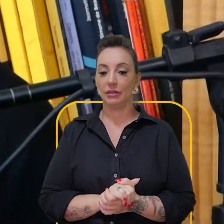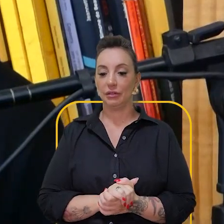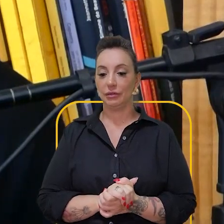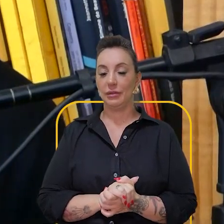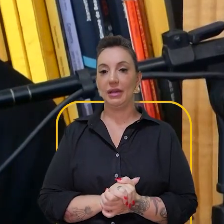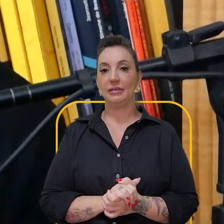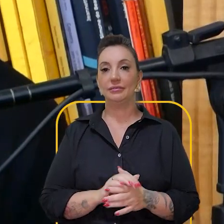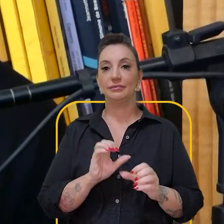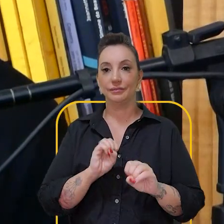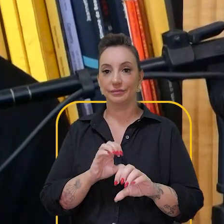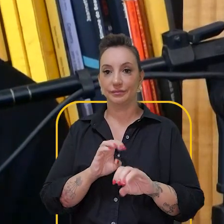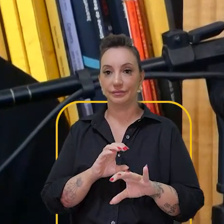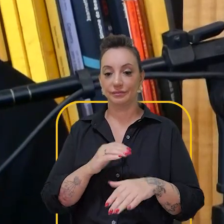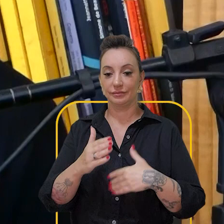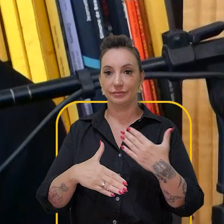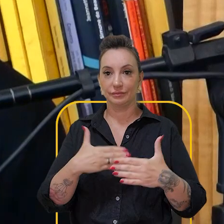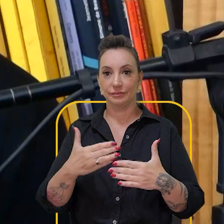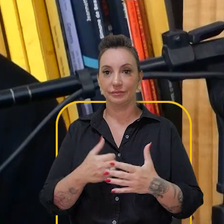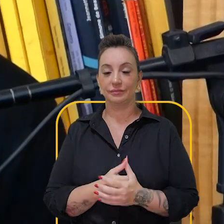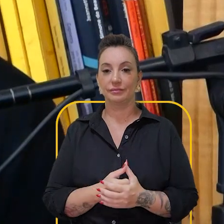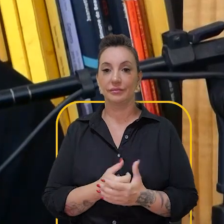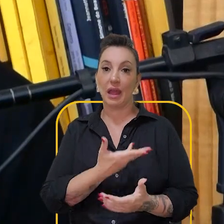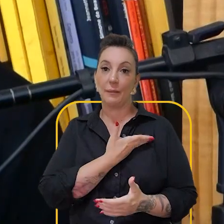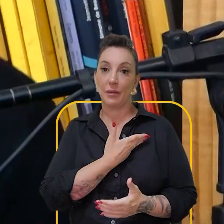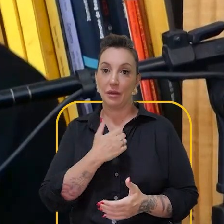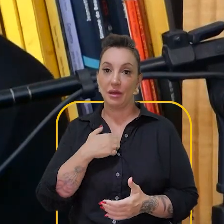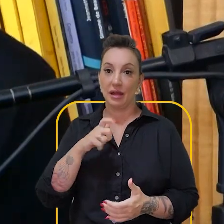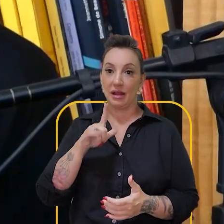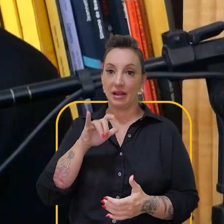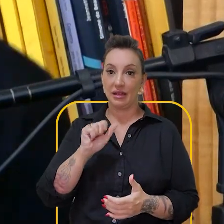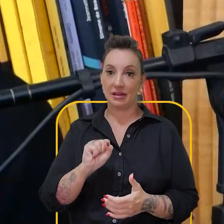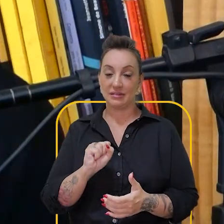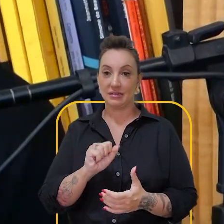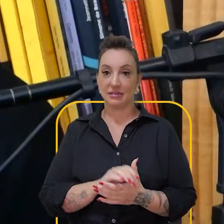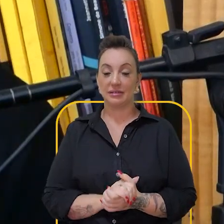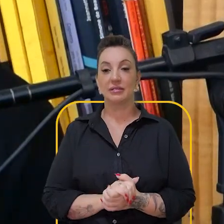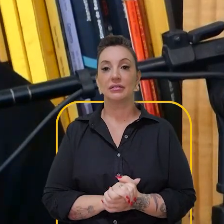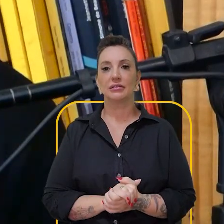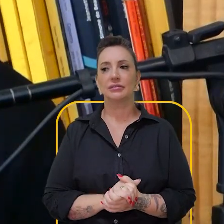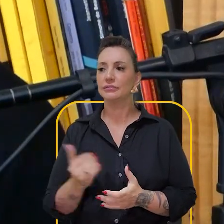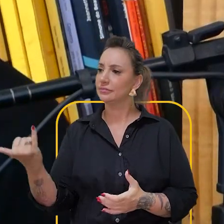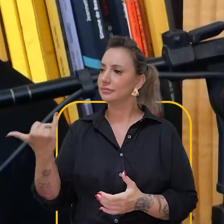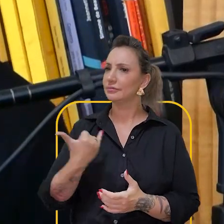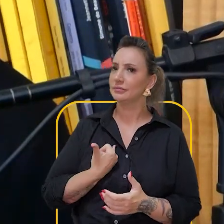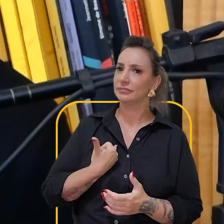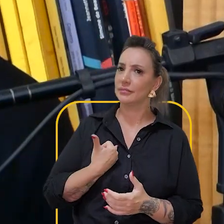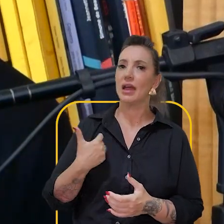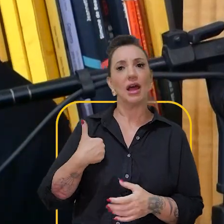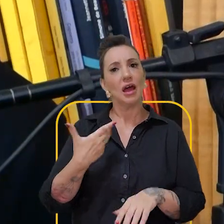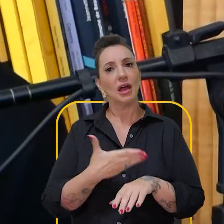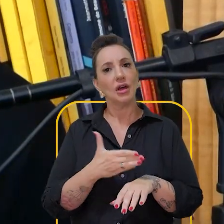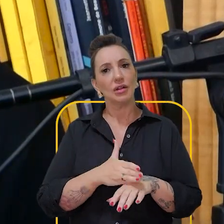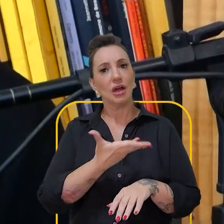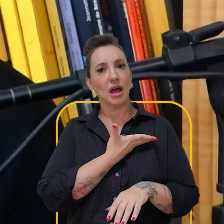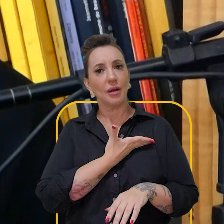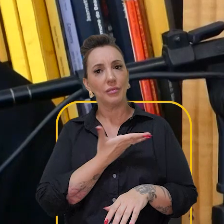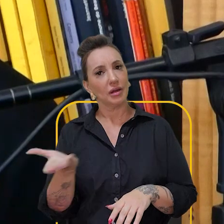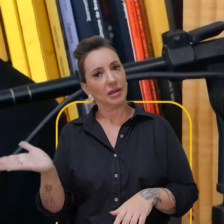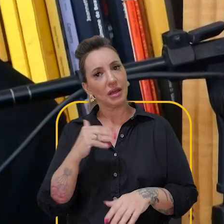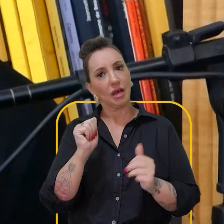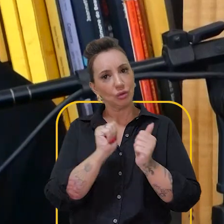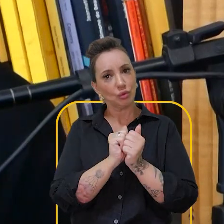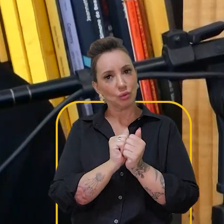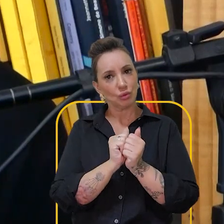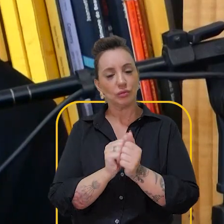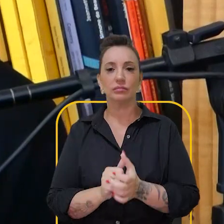assim cara eu tô treinando com um amigo você não quer vir treinar junto Falei que raio é isso falou a gente vai lá na casa dele treinar e a